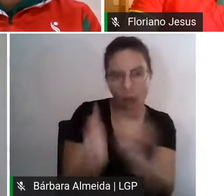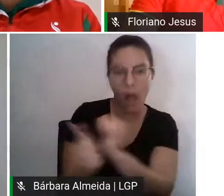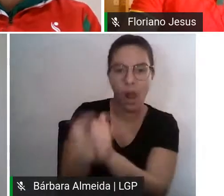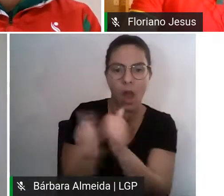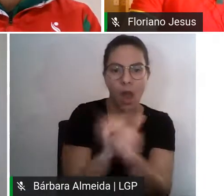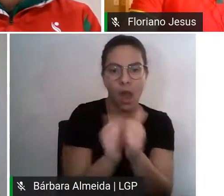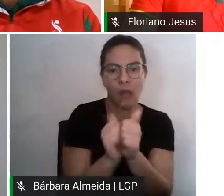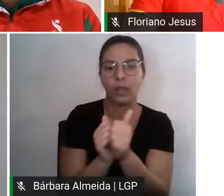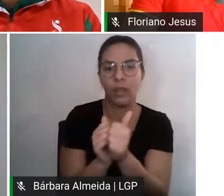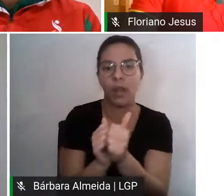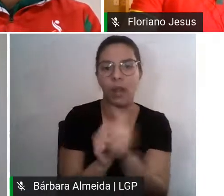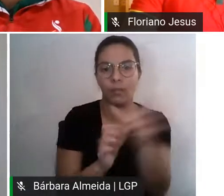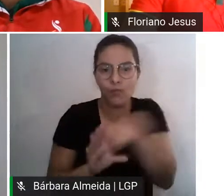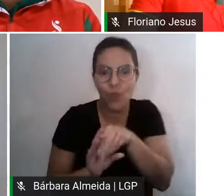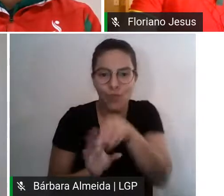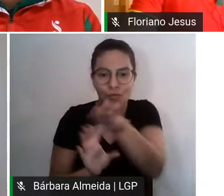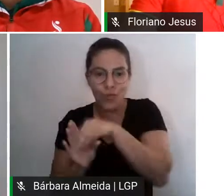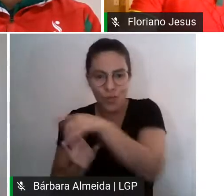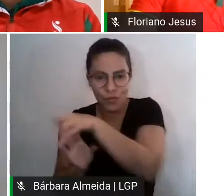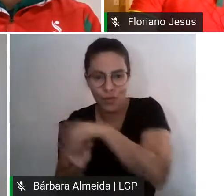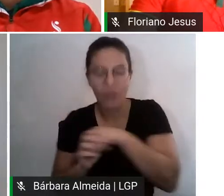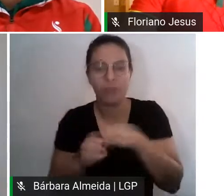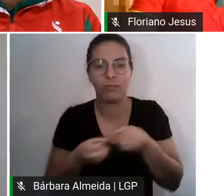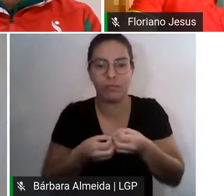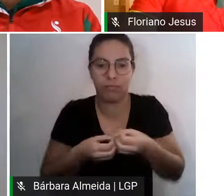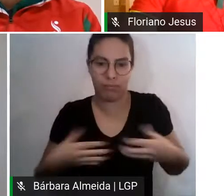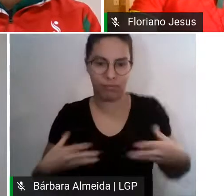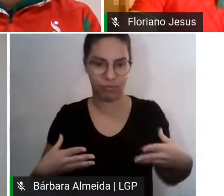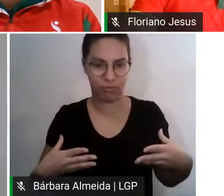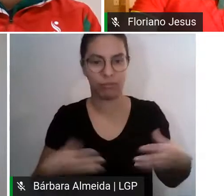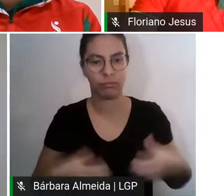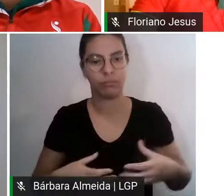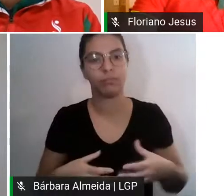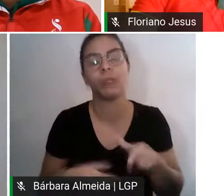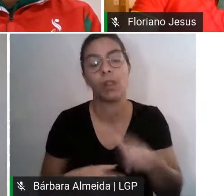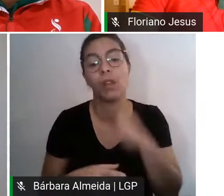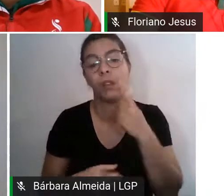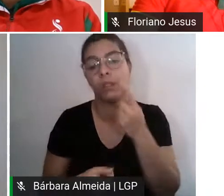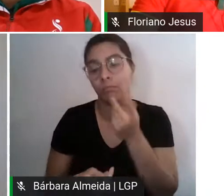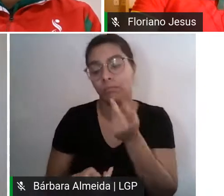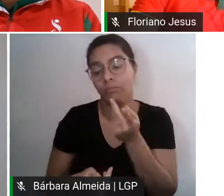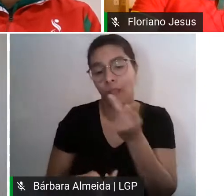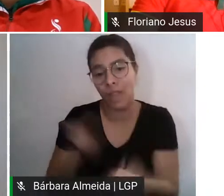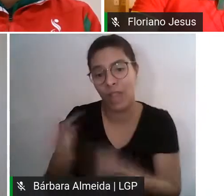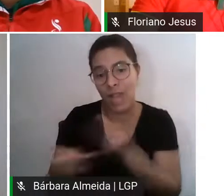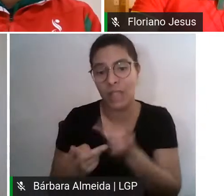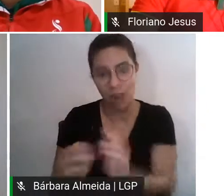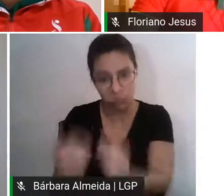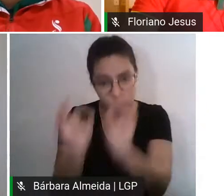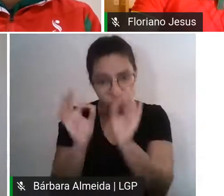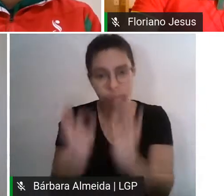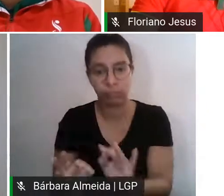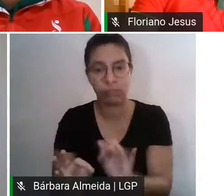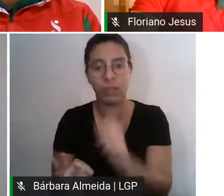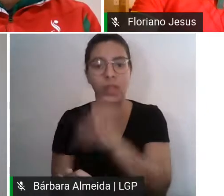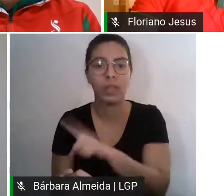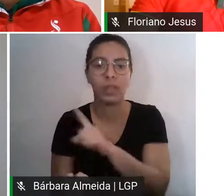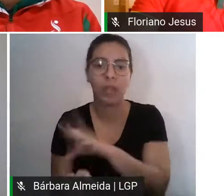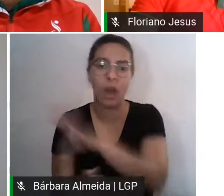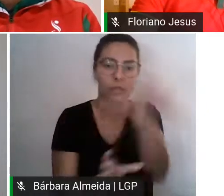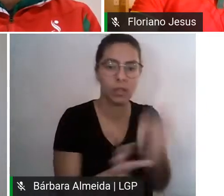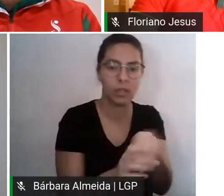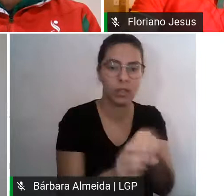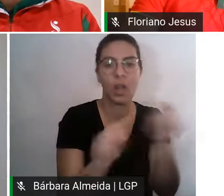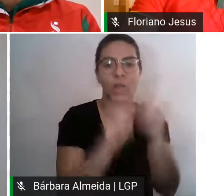no futuro, eventualmente, conseguirmos que eles estejam classificados e possam participar também no circuito internacional